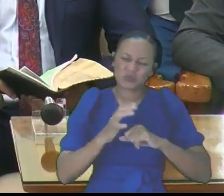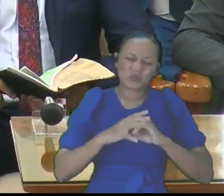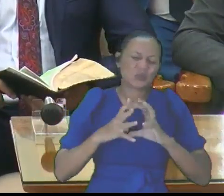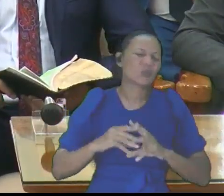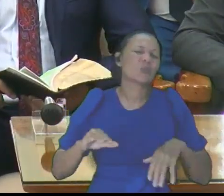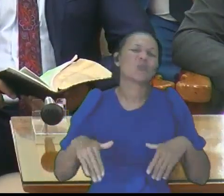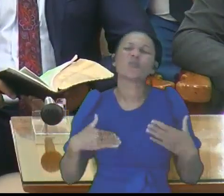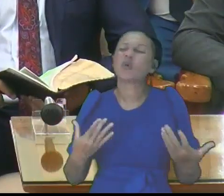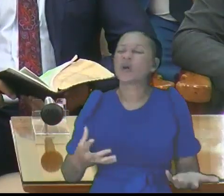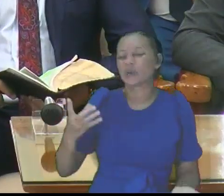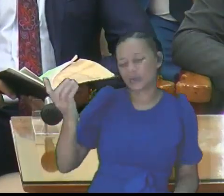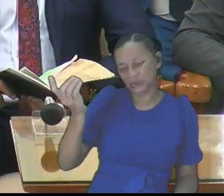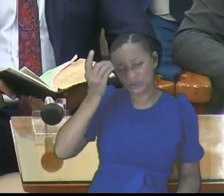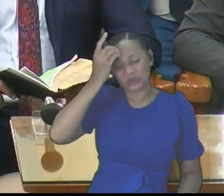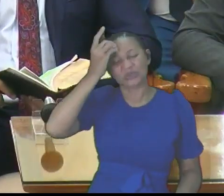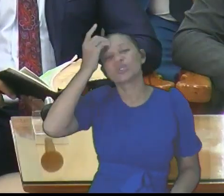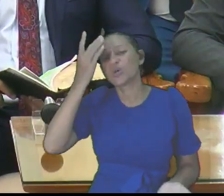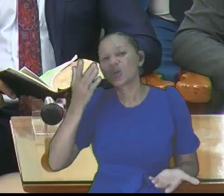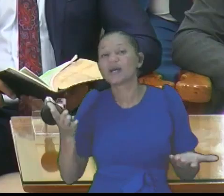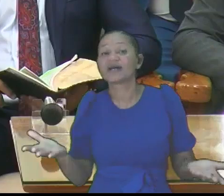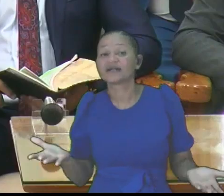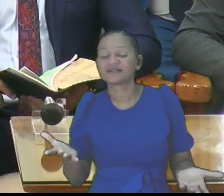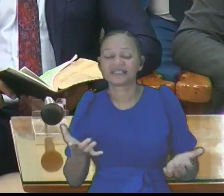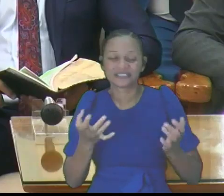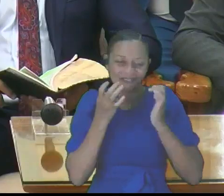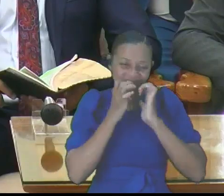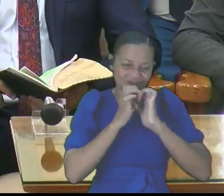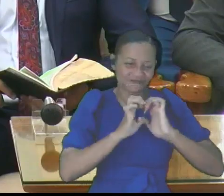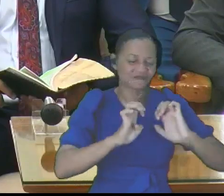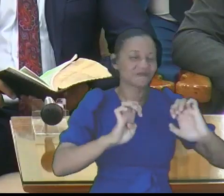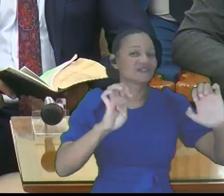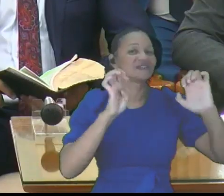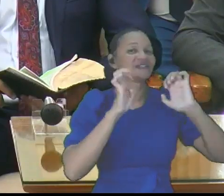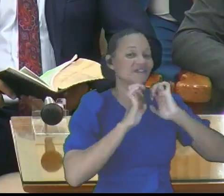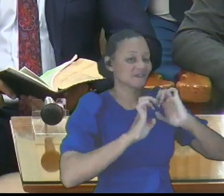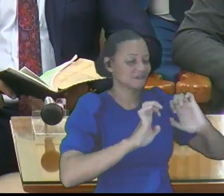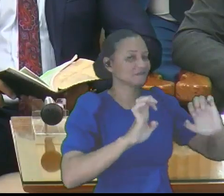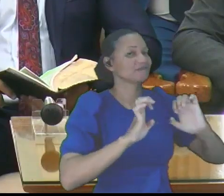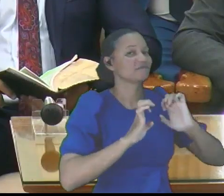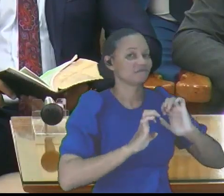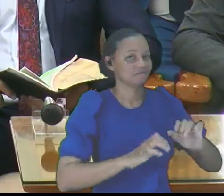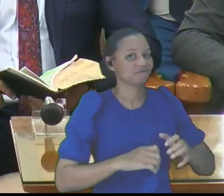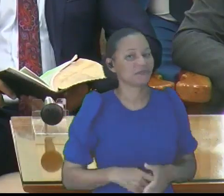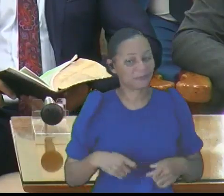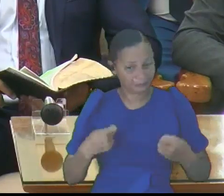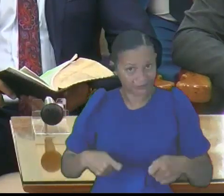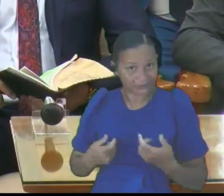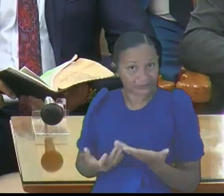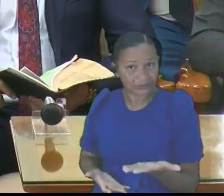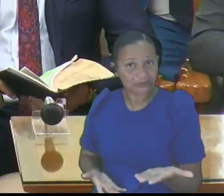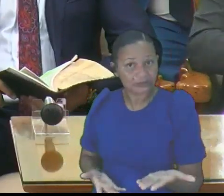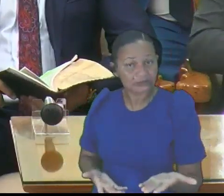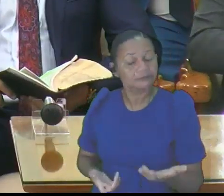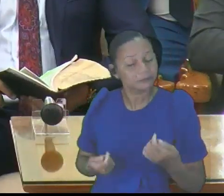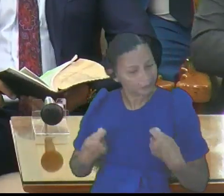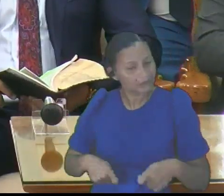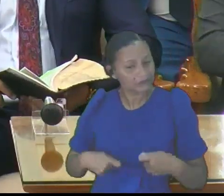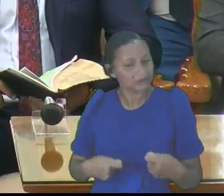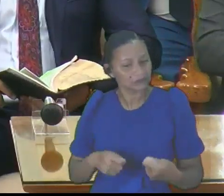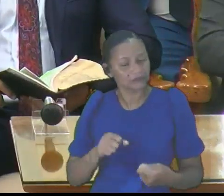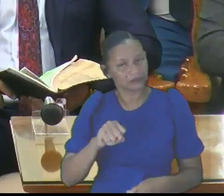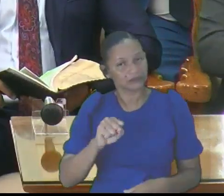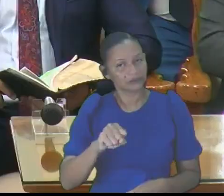o dom deste homem? Qual é o dom deste ministro? Evangelista. E a gente precisa disso ou não precisa? Precisa,